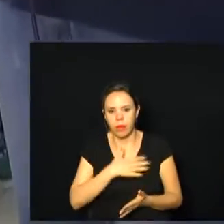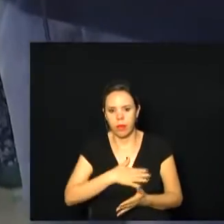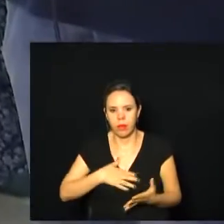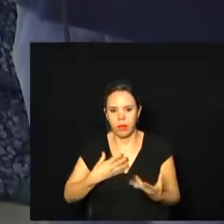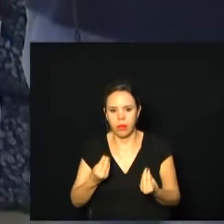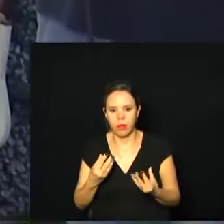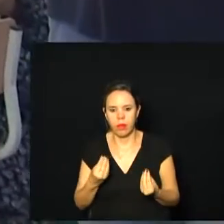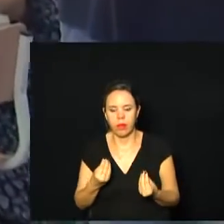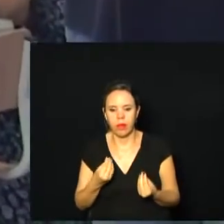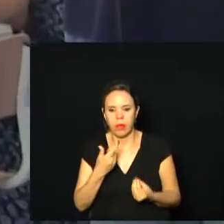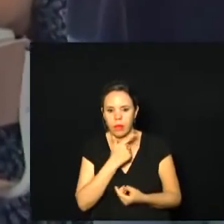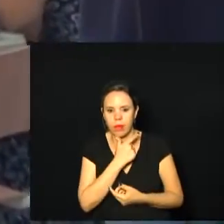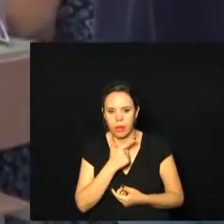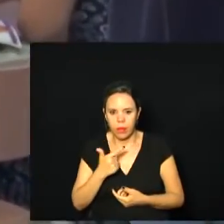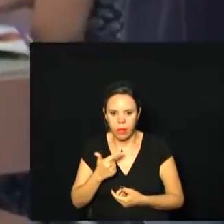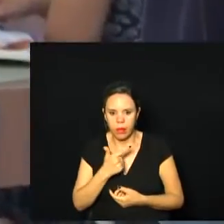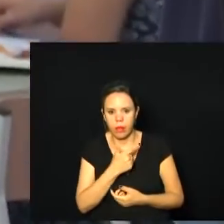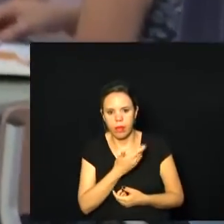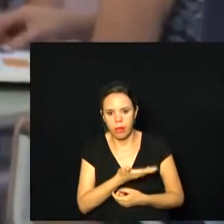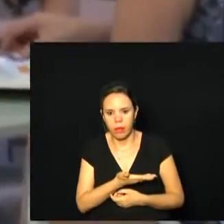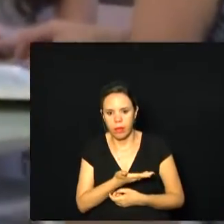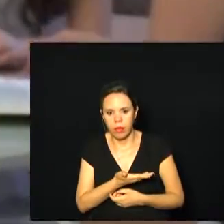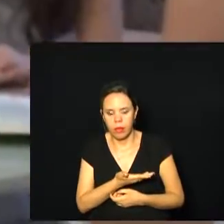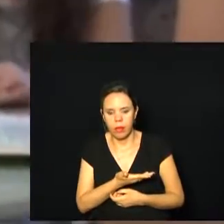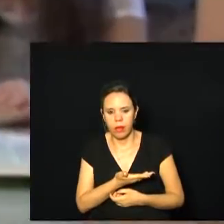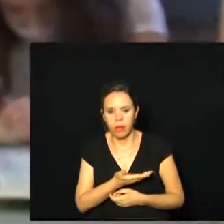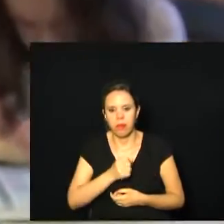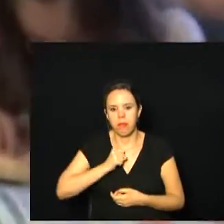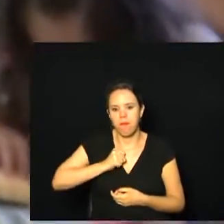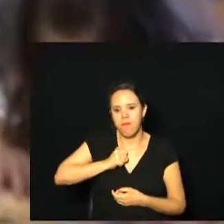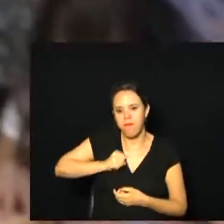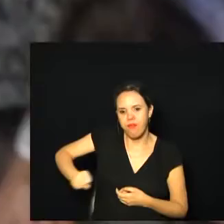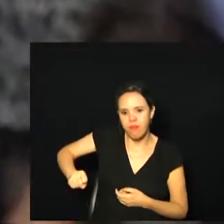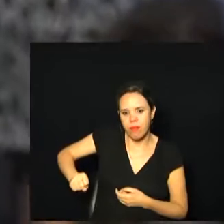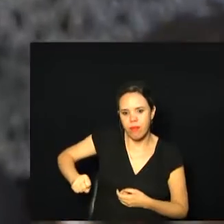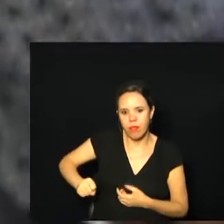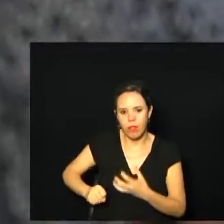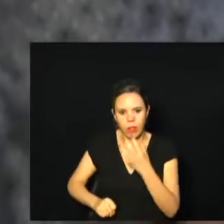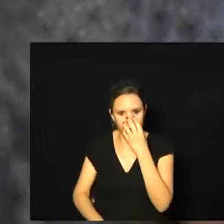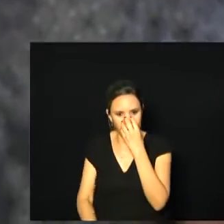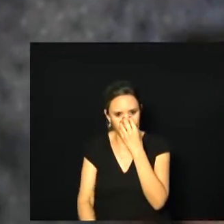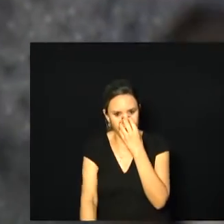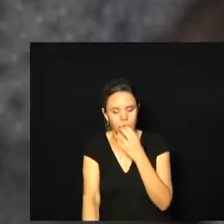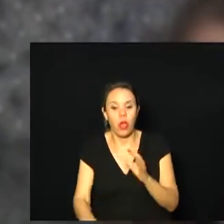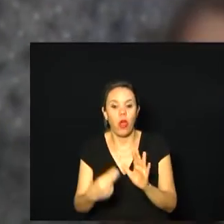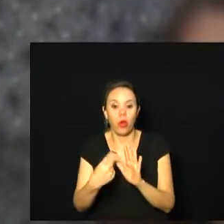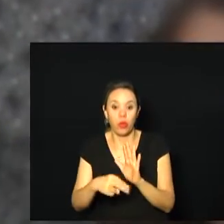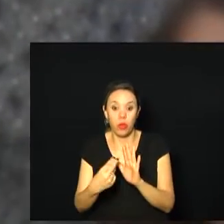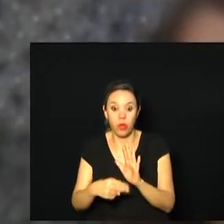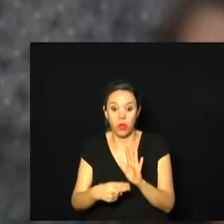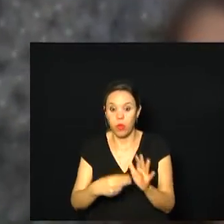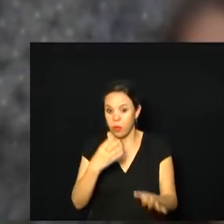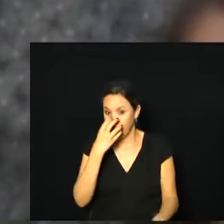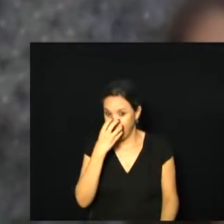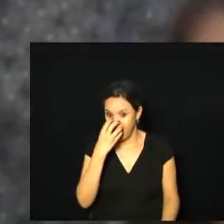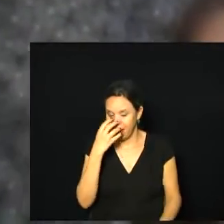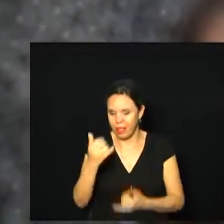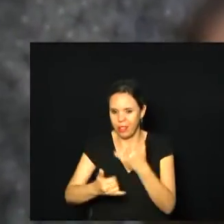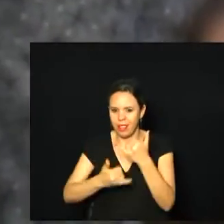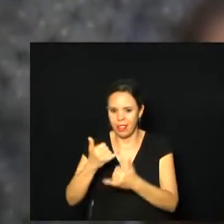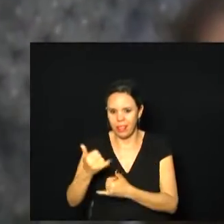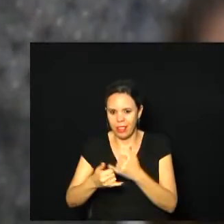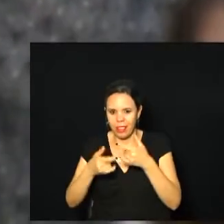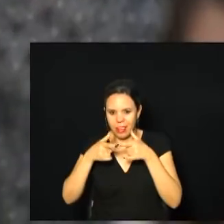muito, que é um título engraçado. Quem soltou o Pum? O Pum é o cachorro. É o cachorro, é o nome do cachorro. É o nome do cachorro, é uma brincadeira